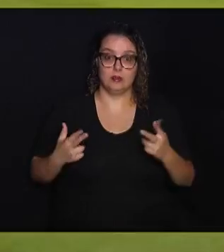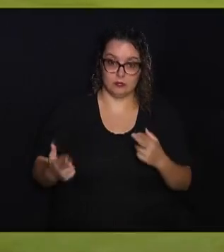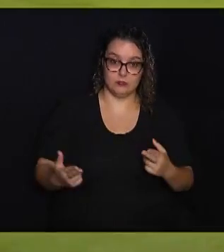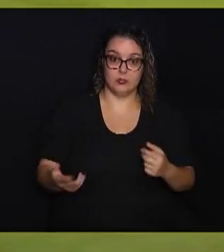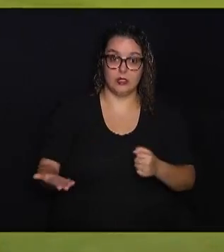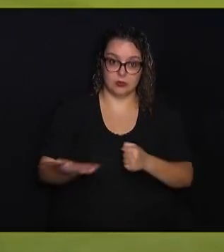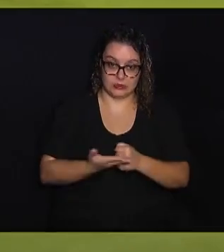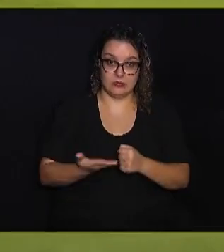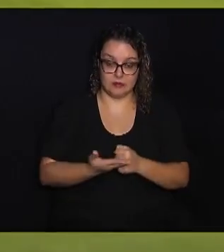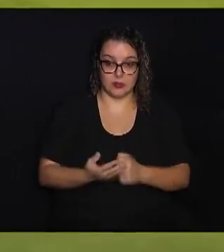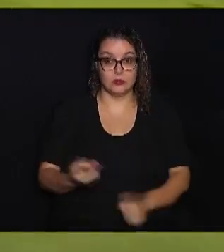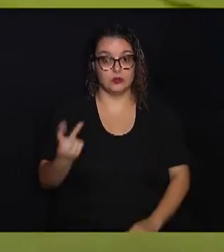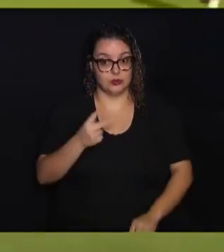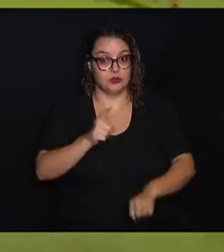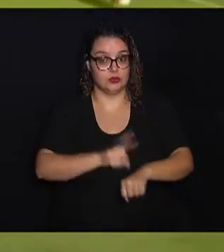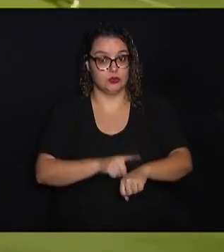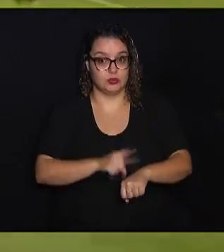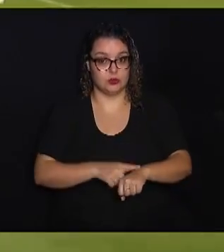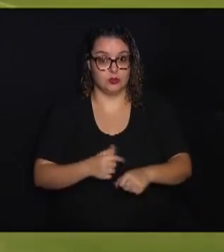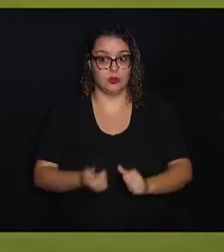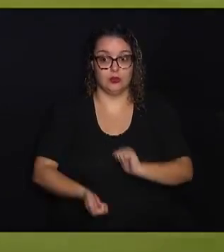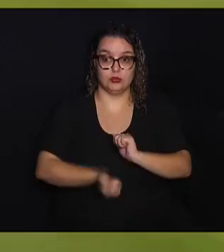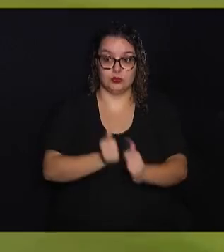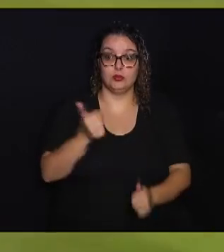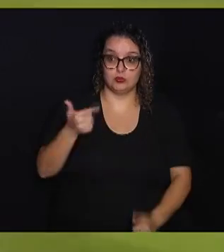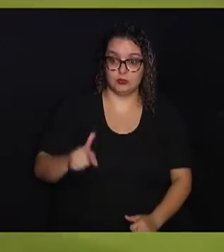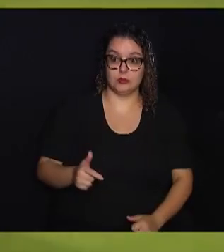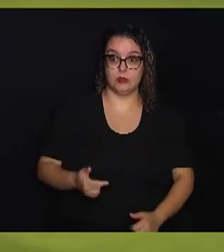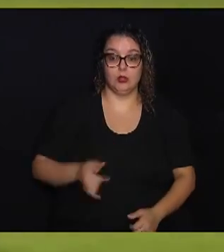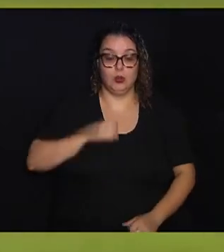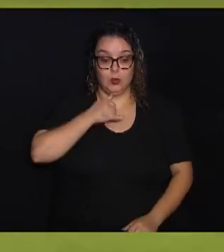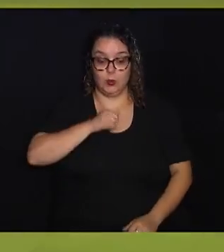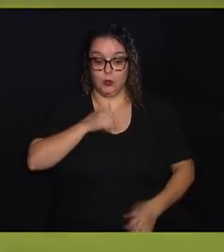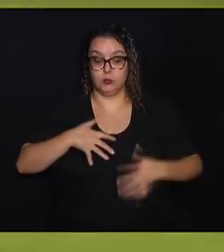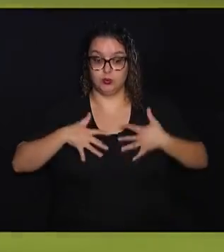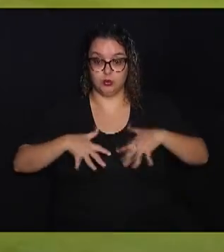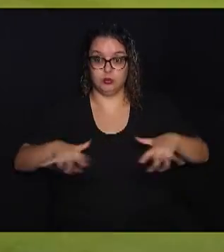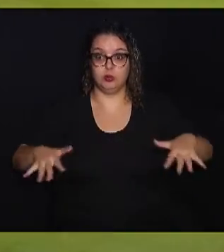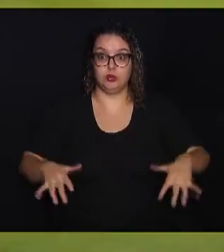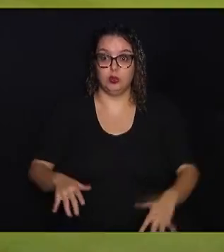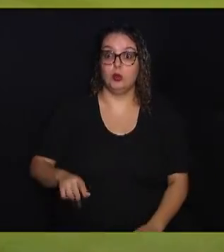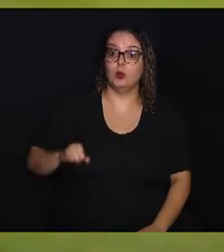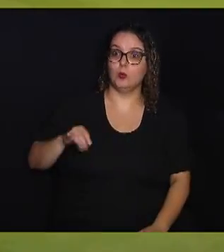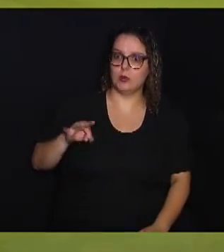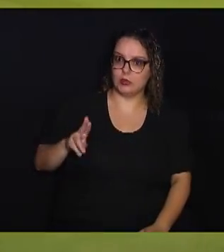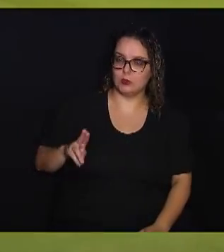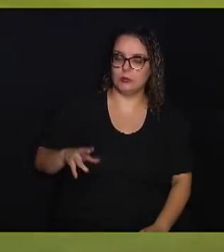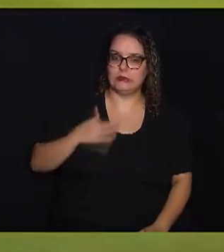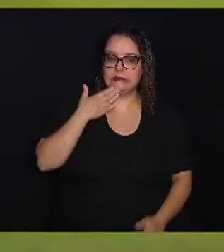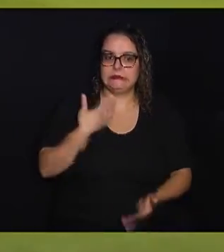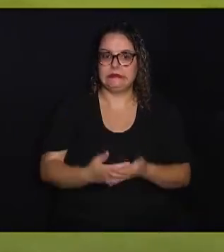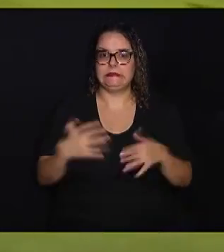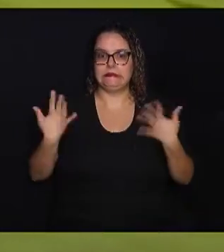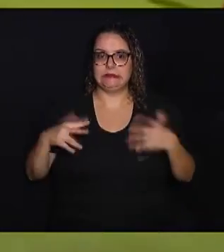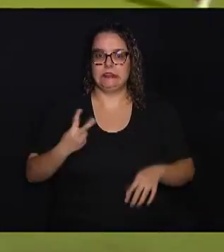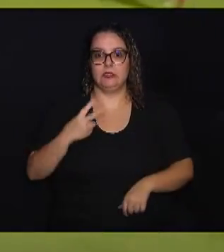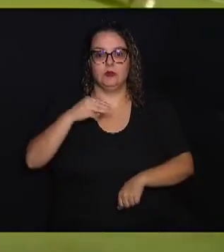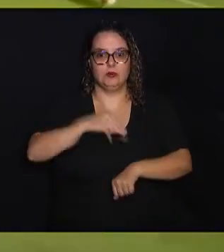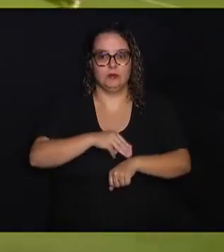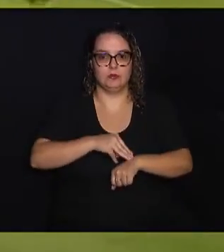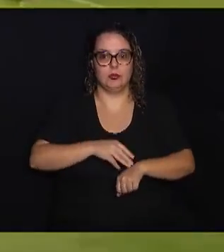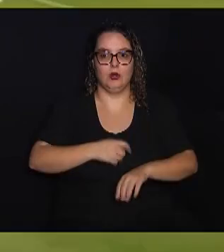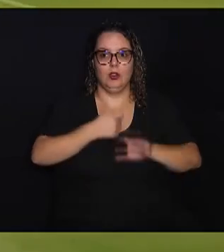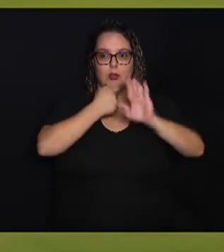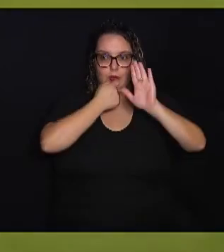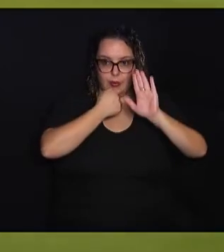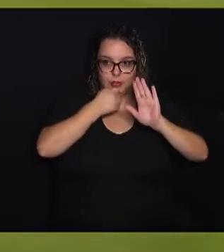intervalo. No segundo tempo, o jogo continuou eletrizante. O Galo de Itu assustou logo aos 2 minutos, em cobrança de falta